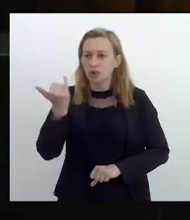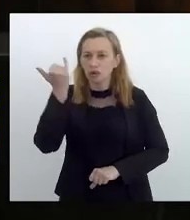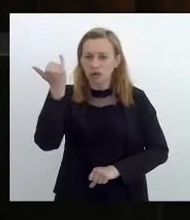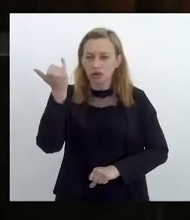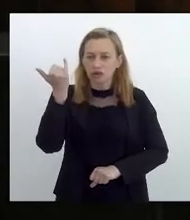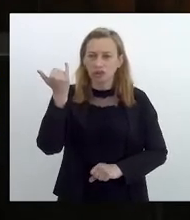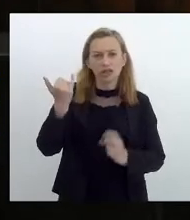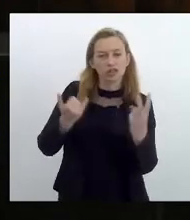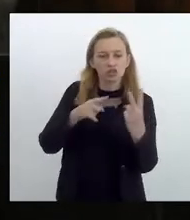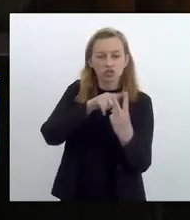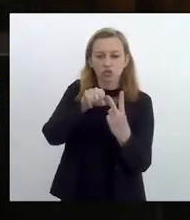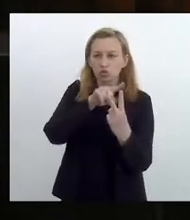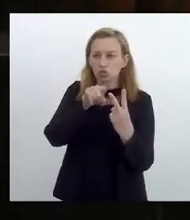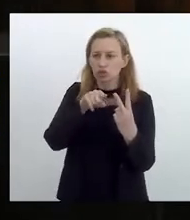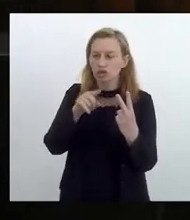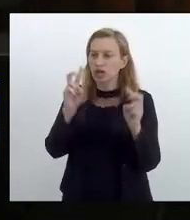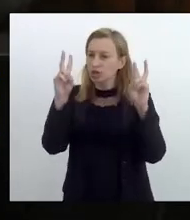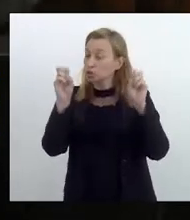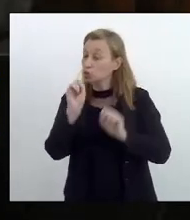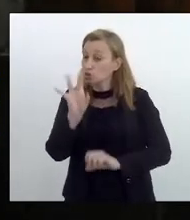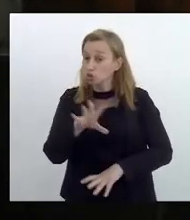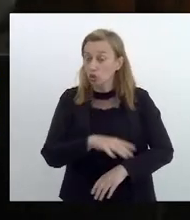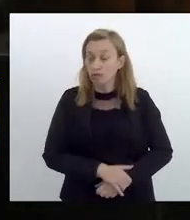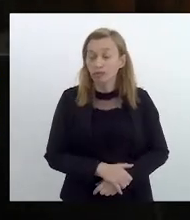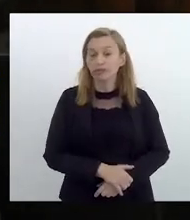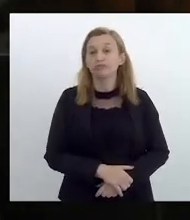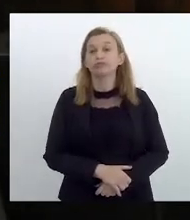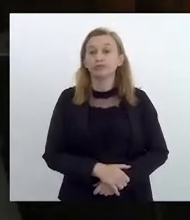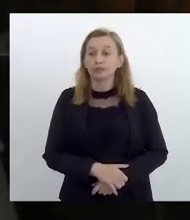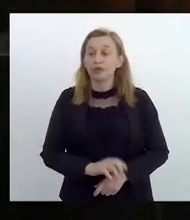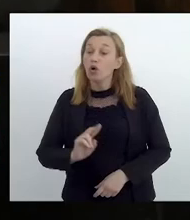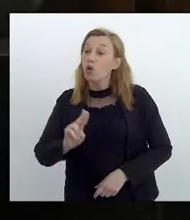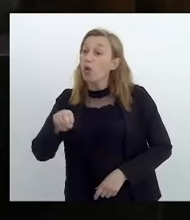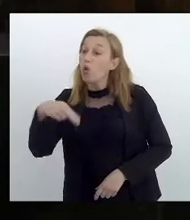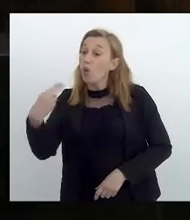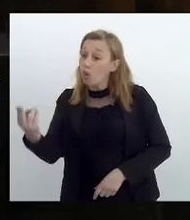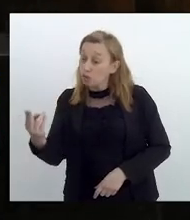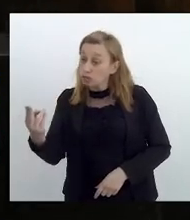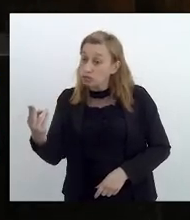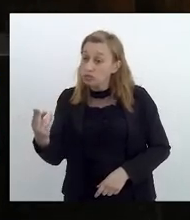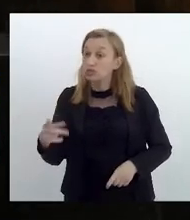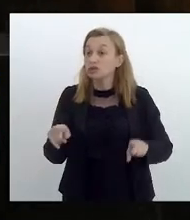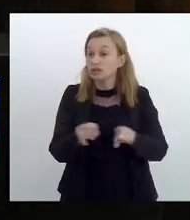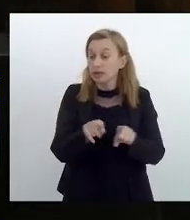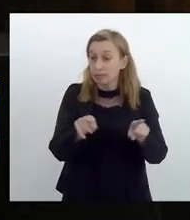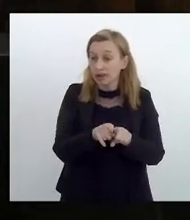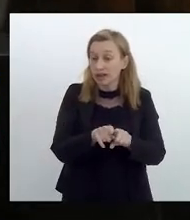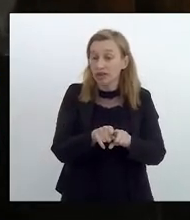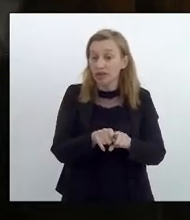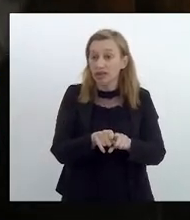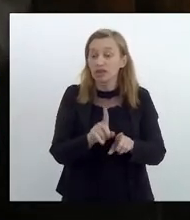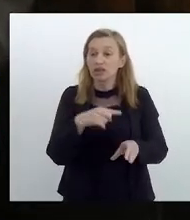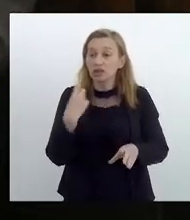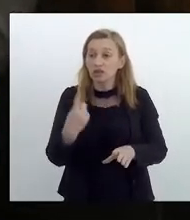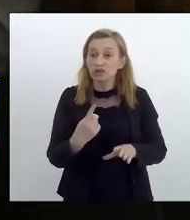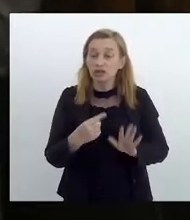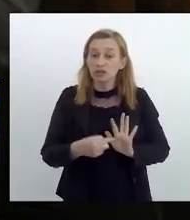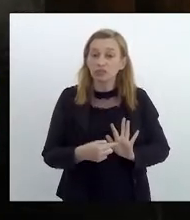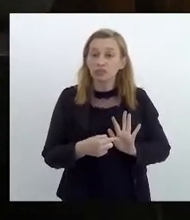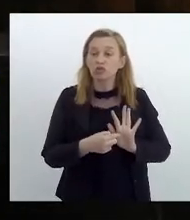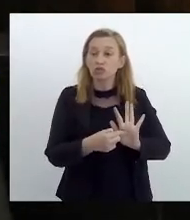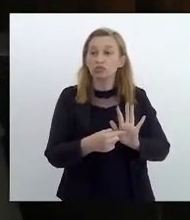essas duas questões mas ainda deixa uma outra opção que nós colocamos no artigo